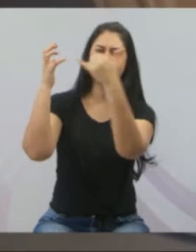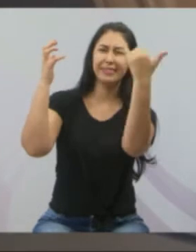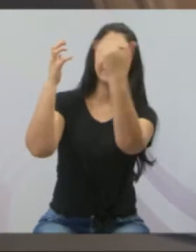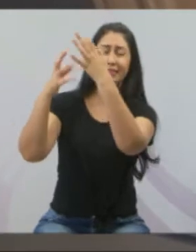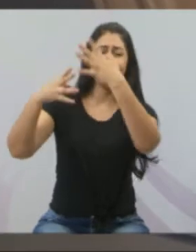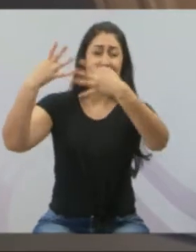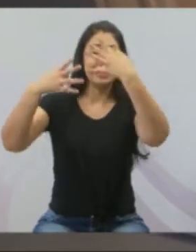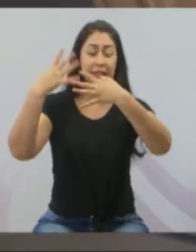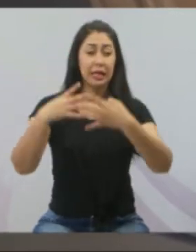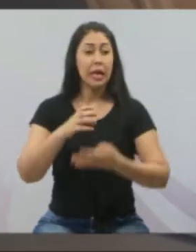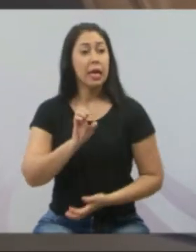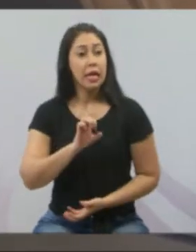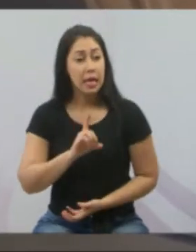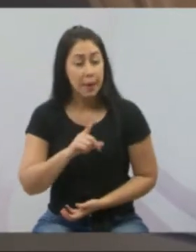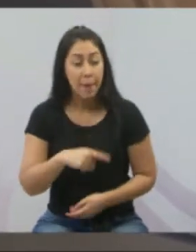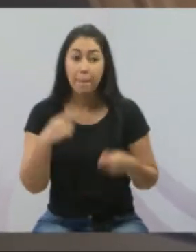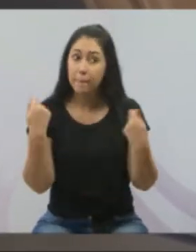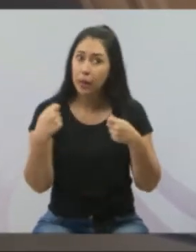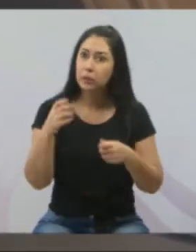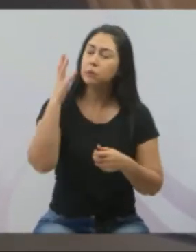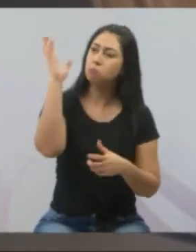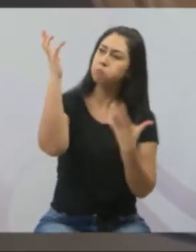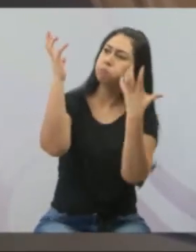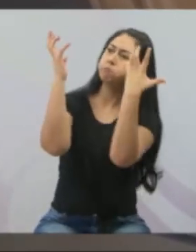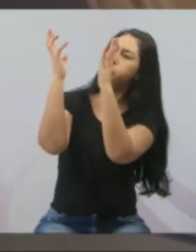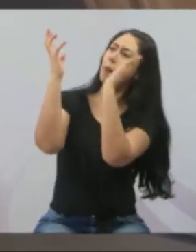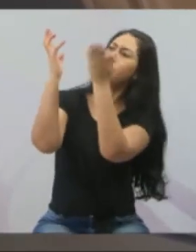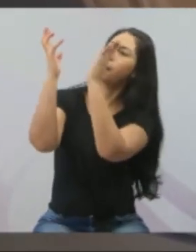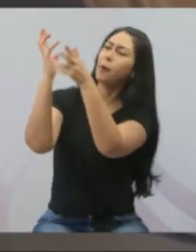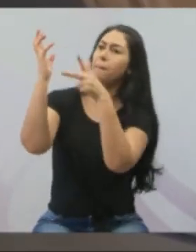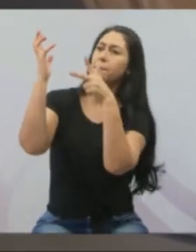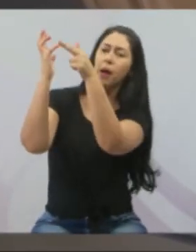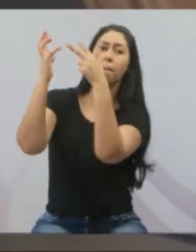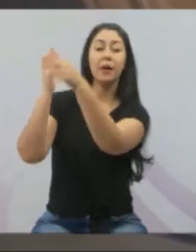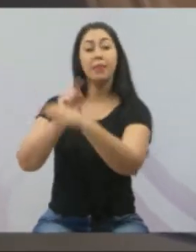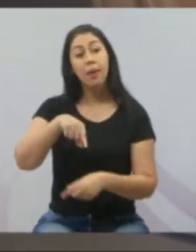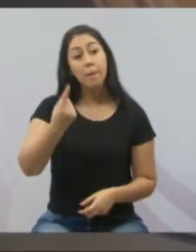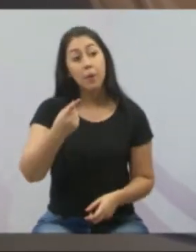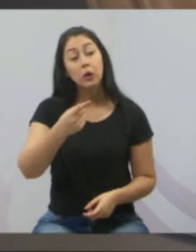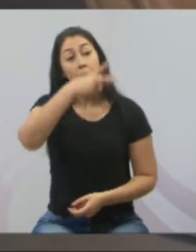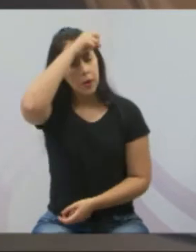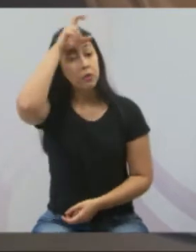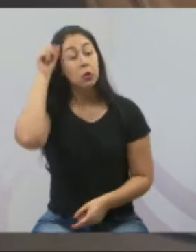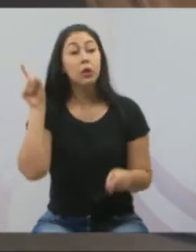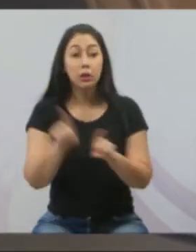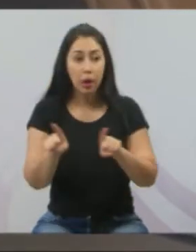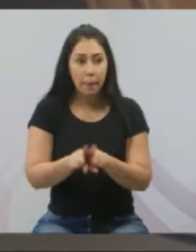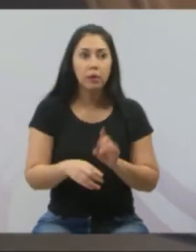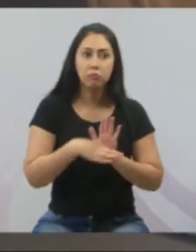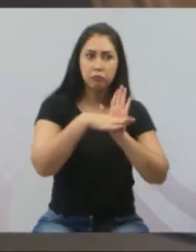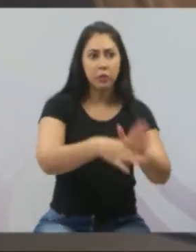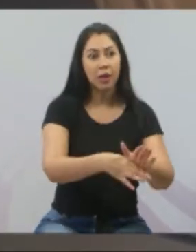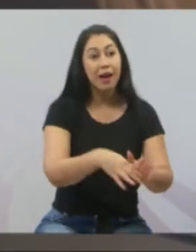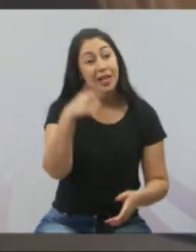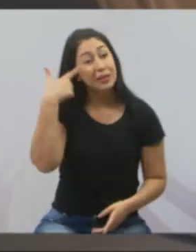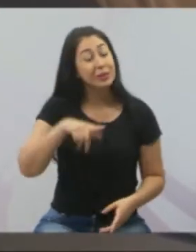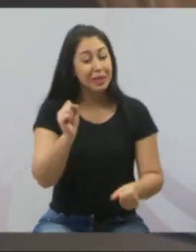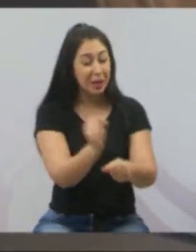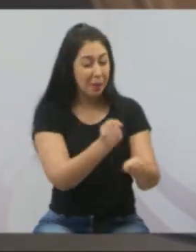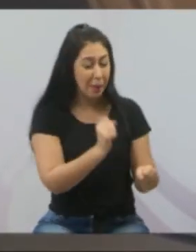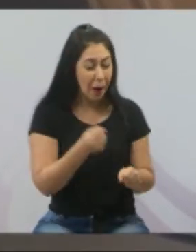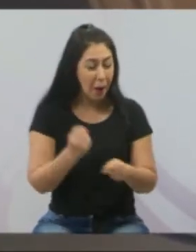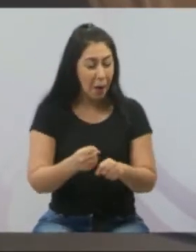Pedro Scalice, no Parque Meia Lua, em Jacareí. Assim sendo, muito respeitosamente, recorremos à compreensão e aos préstimos da IDP e, antecipando agradecimento pela